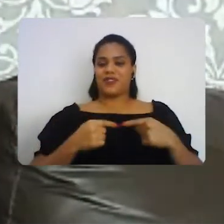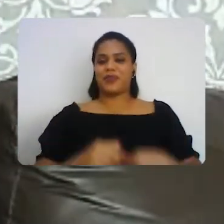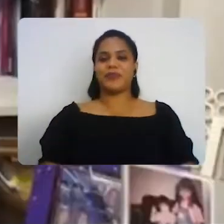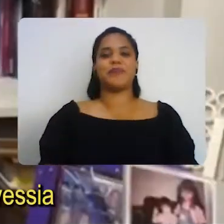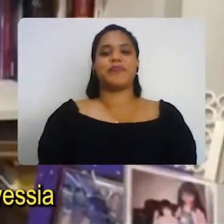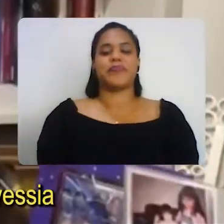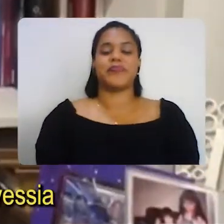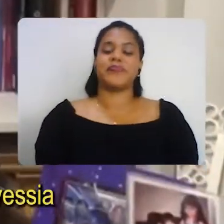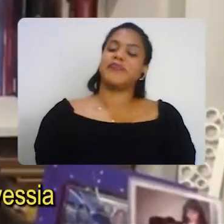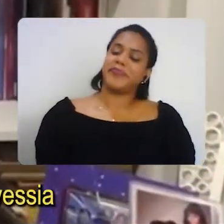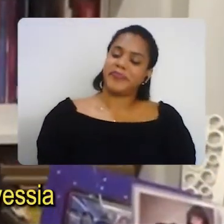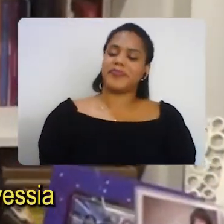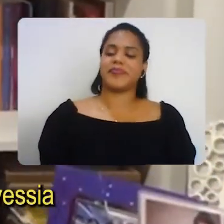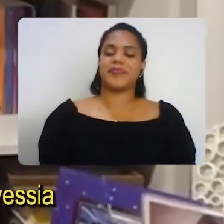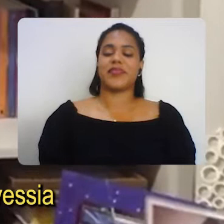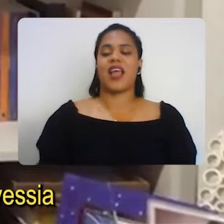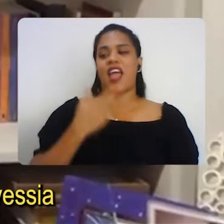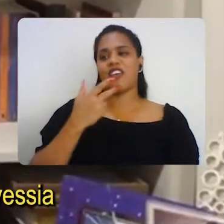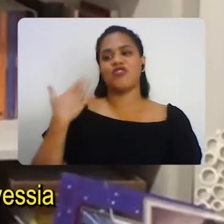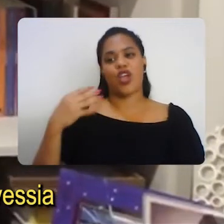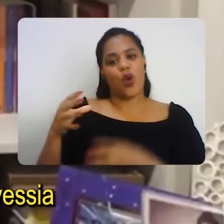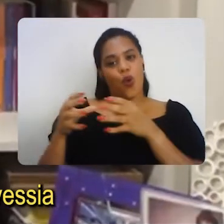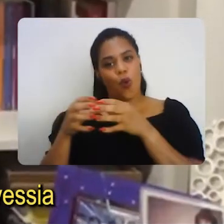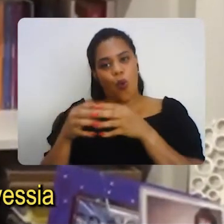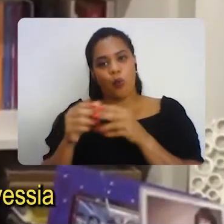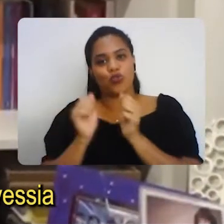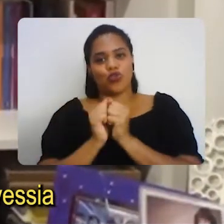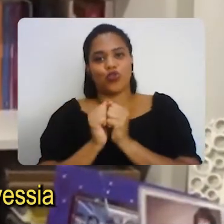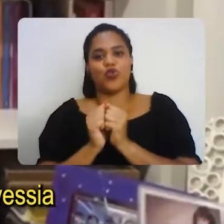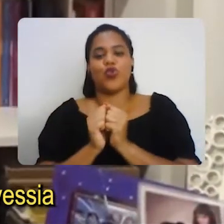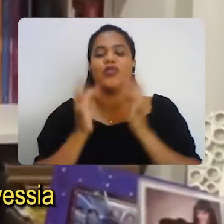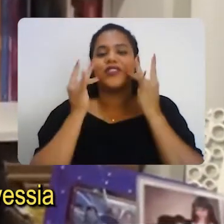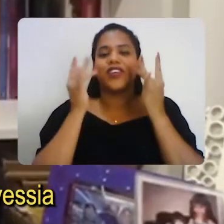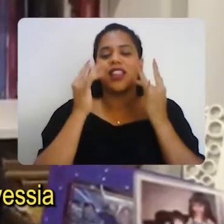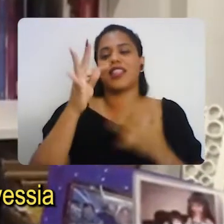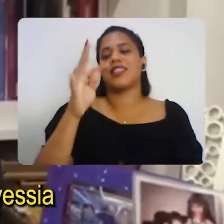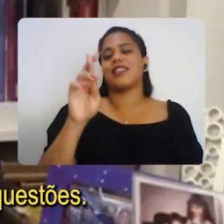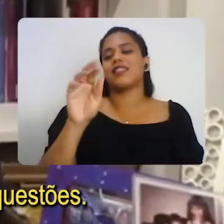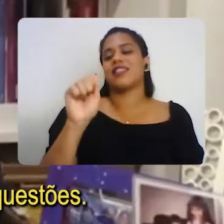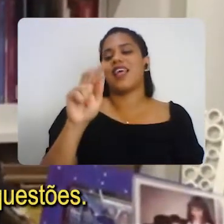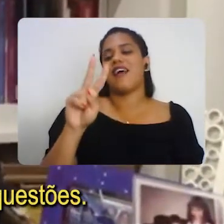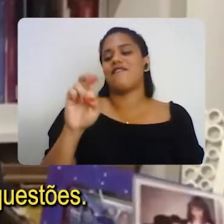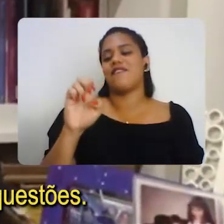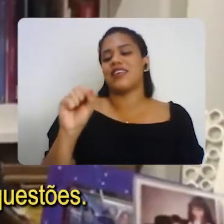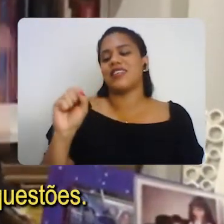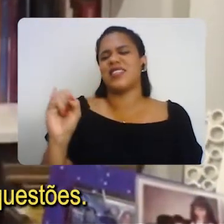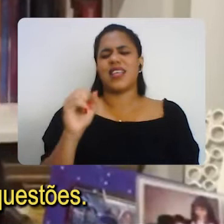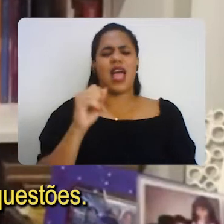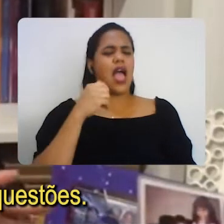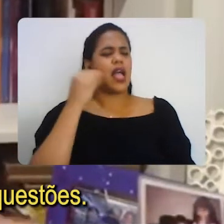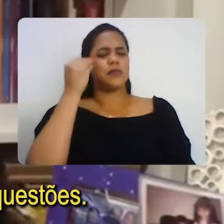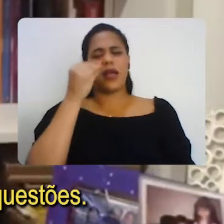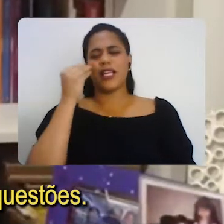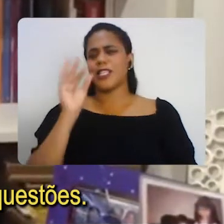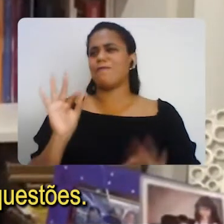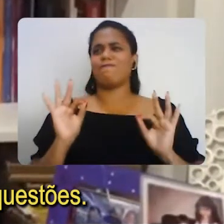desafio. Então, poder ter feito parte da equipe de produção do espetáculo A Travessia foi uma experiência única na